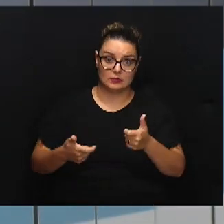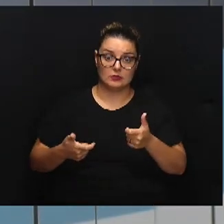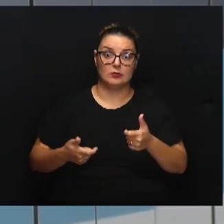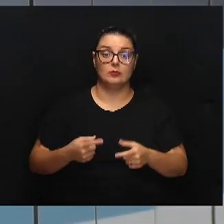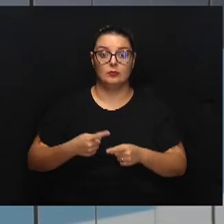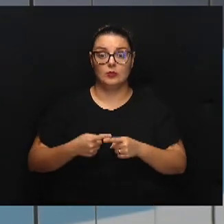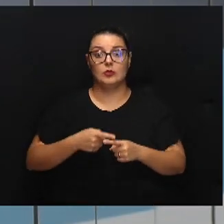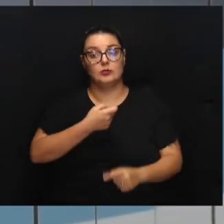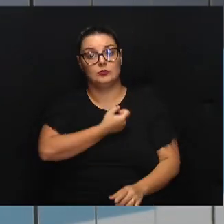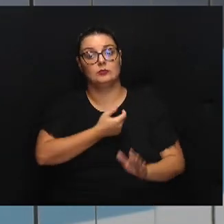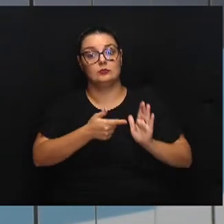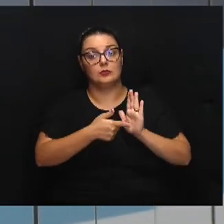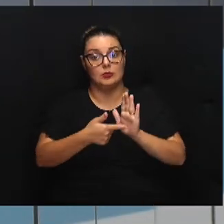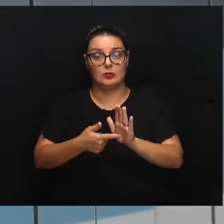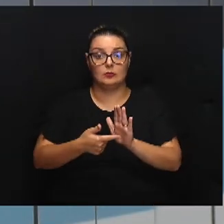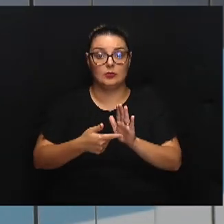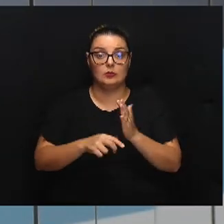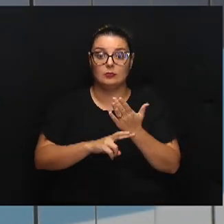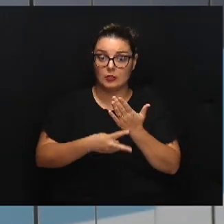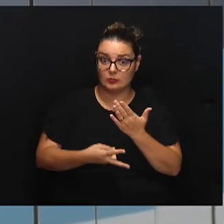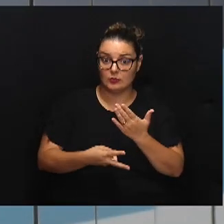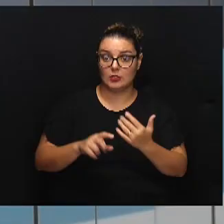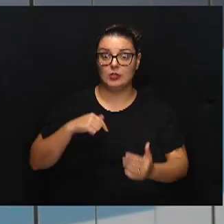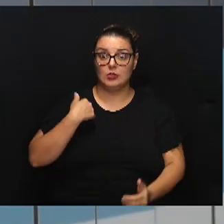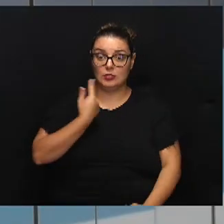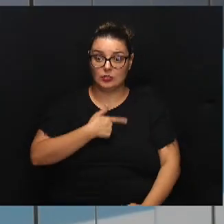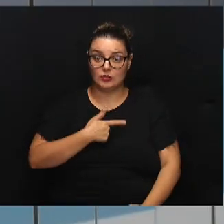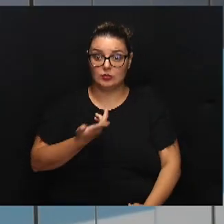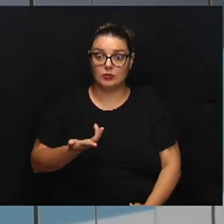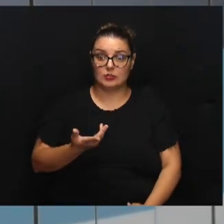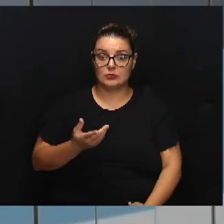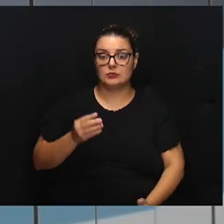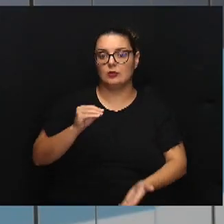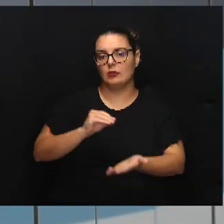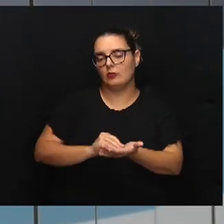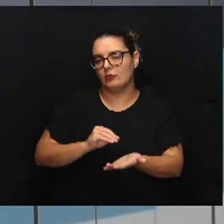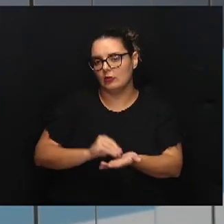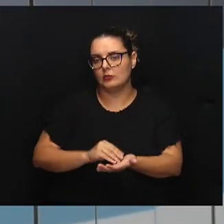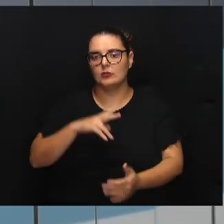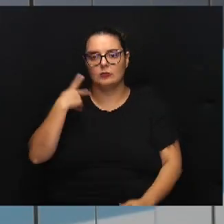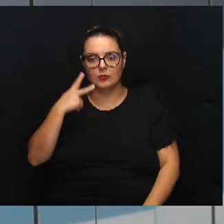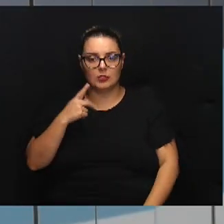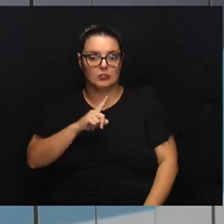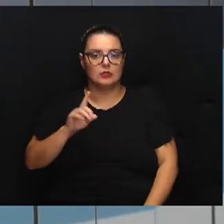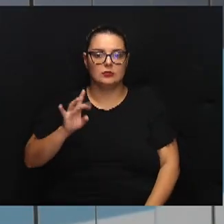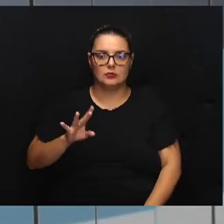números refletem que nós estamos muito aquém da política recomendada não